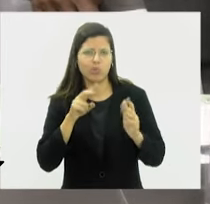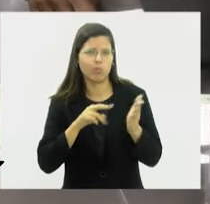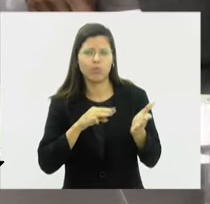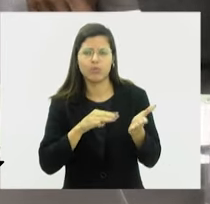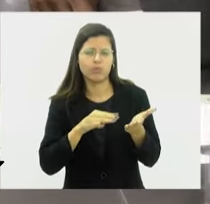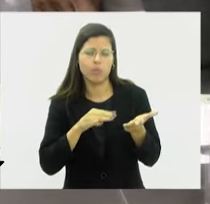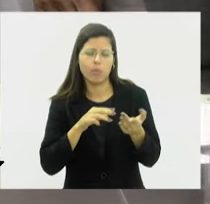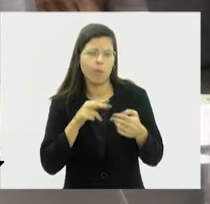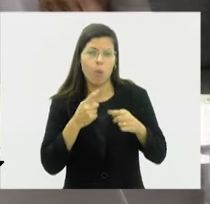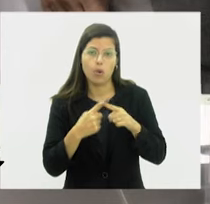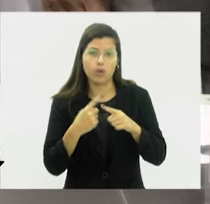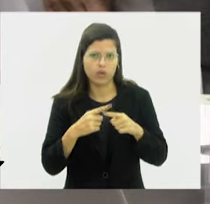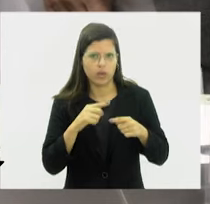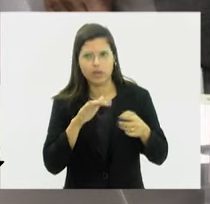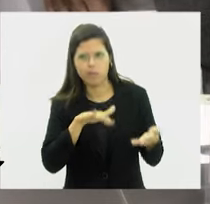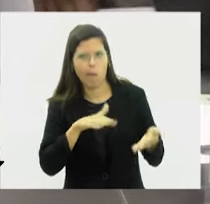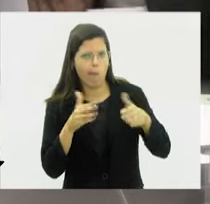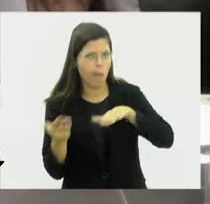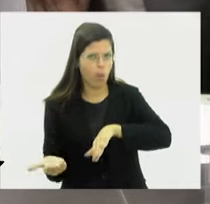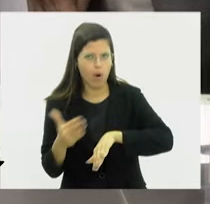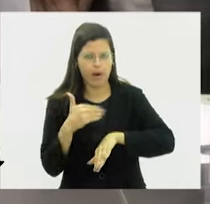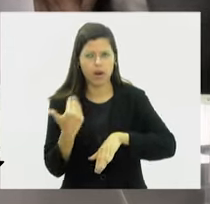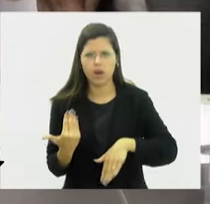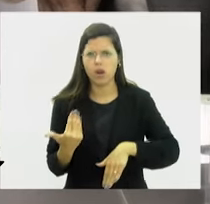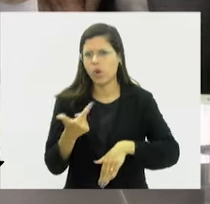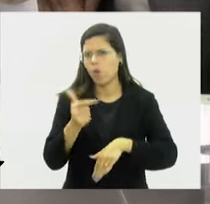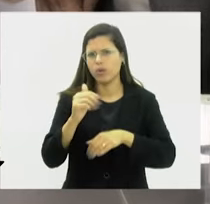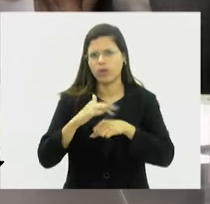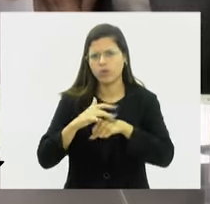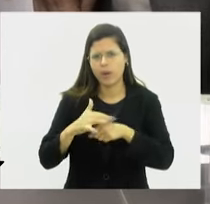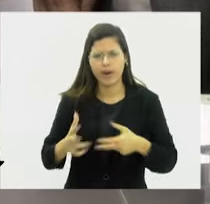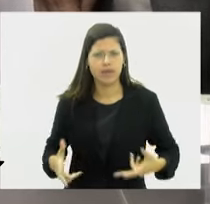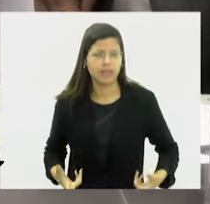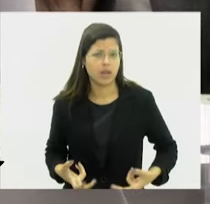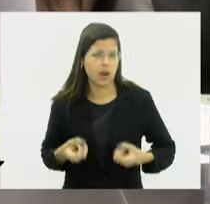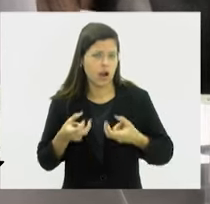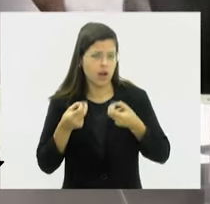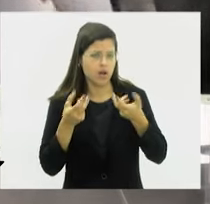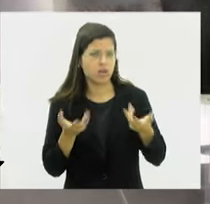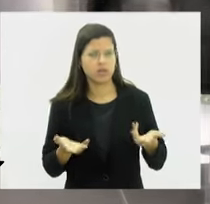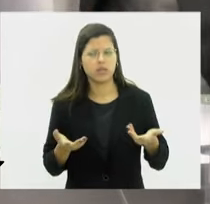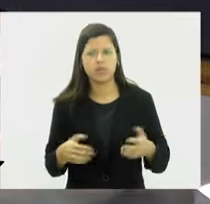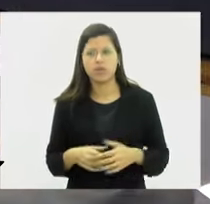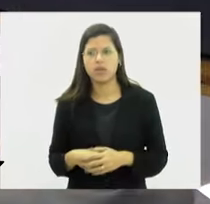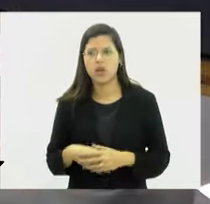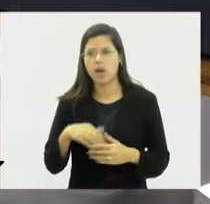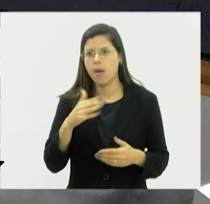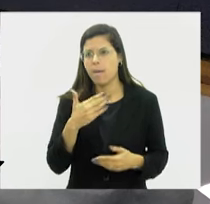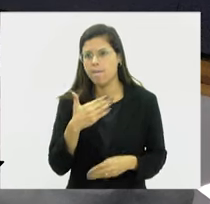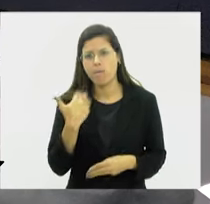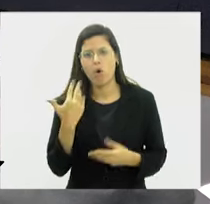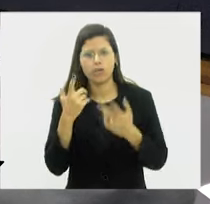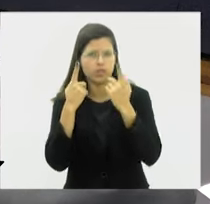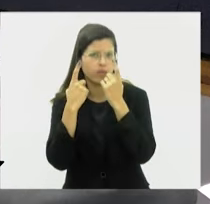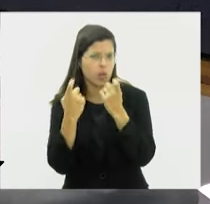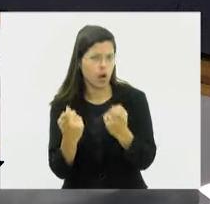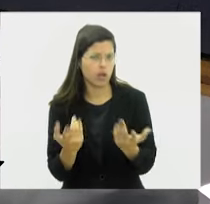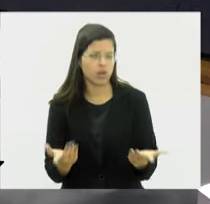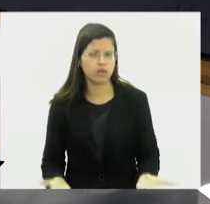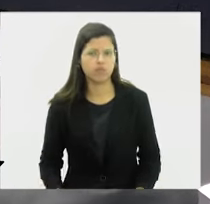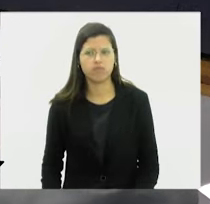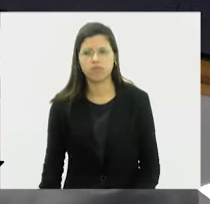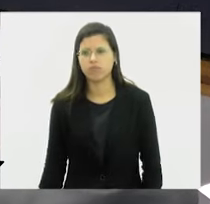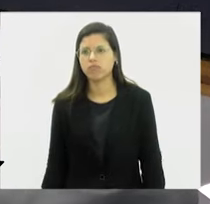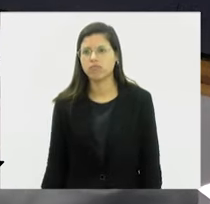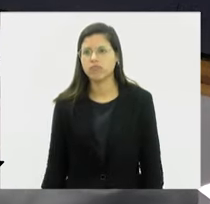Pais de outras doenças degenerativas, câncer. Eu tenho impressão... Mortes, sabe, violentas. Tenho